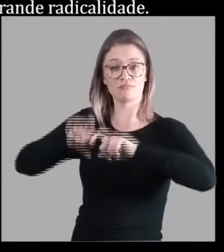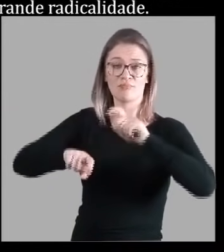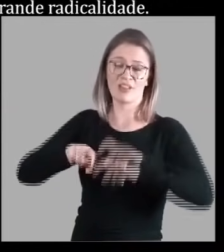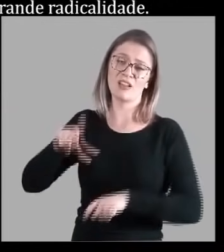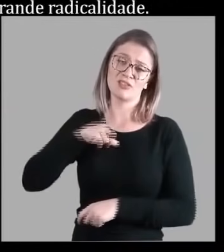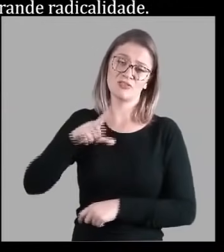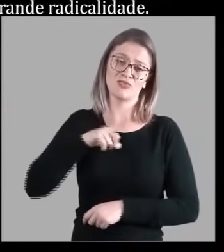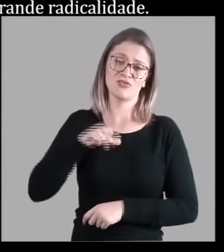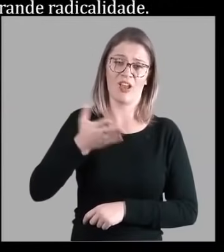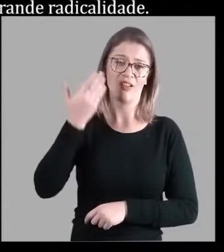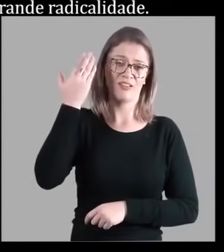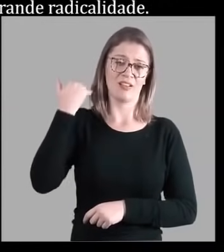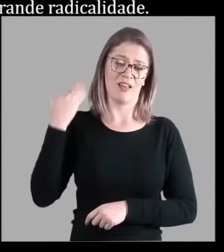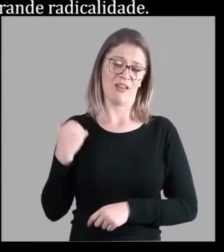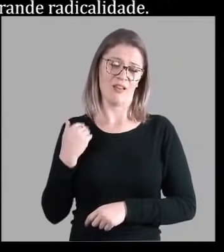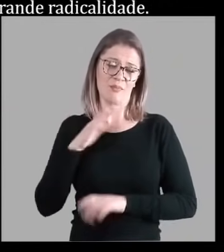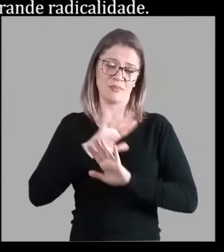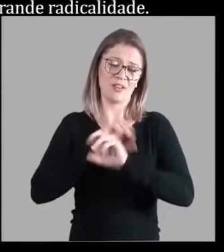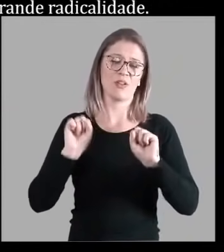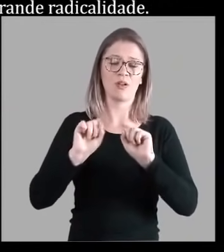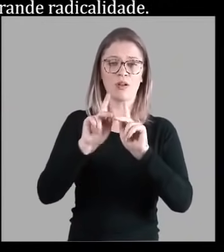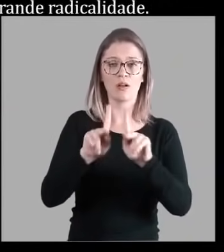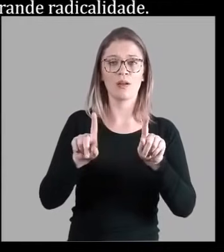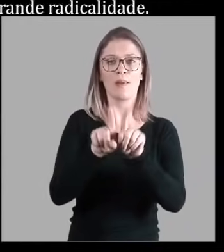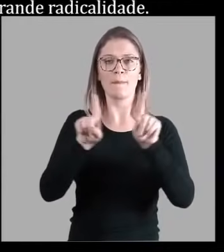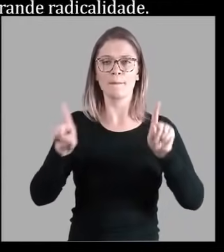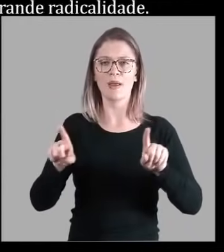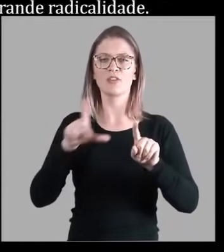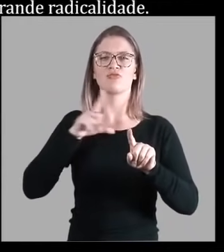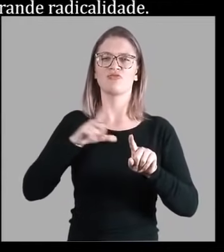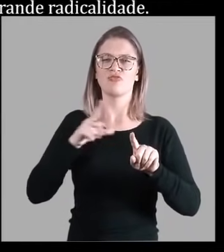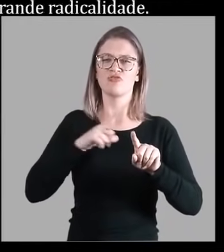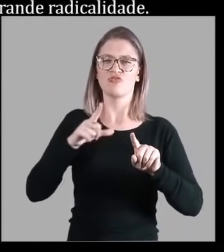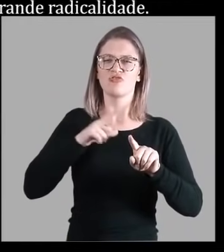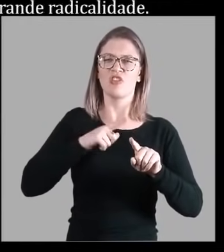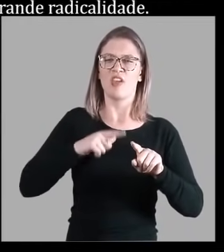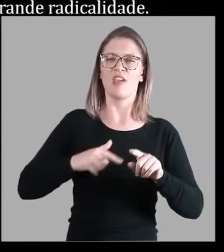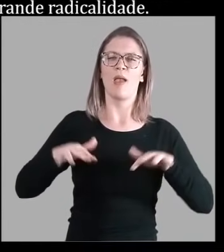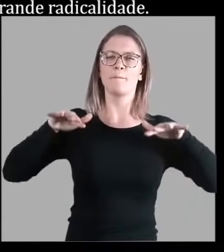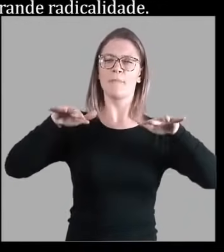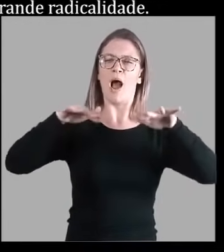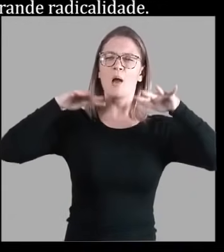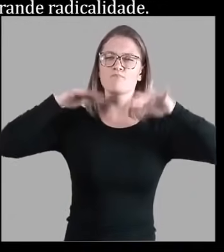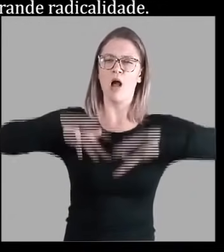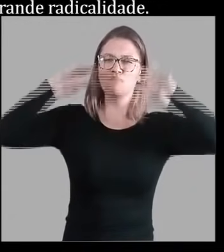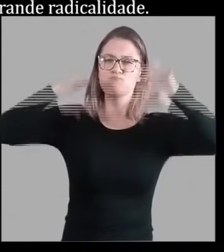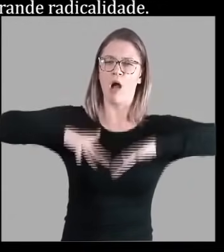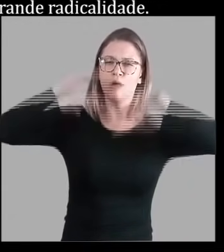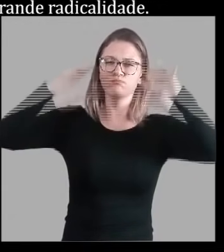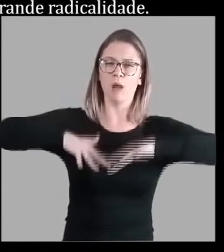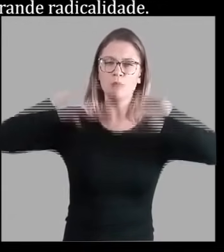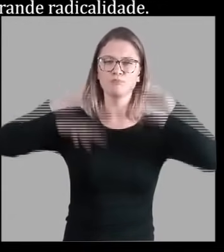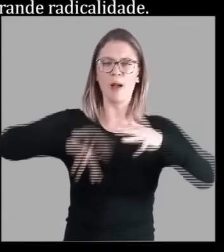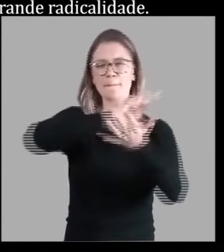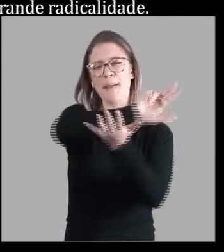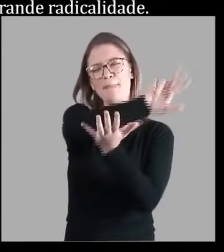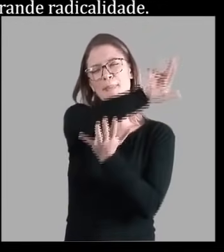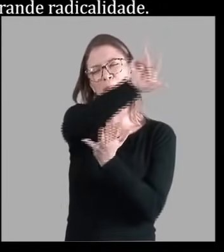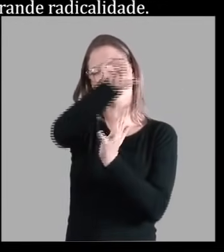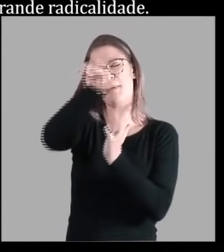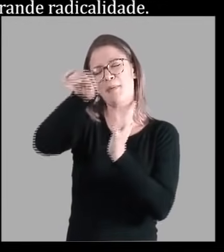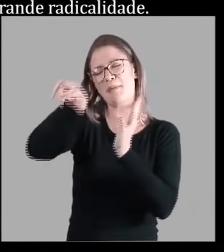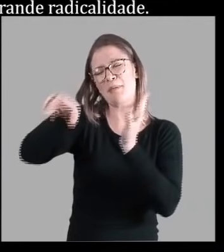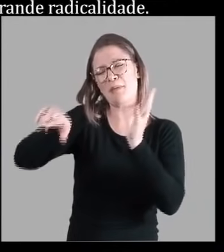Estados Unidos, quando vigorava o protesto contra o Vietnã, o movimento hippie que questionava tradições culturais arraigadas e o movimento